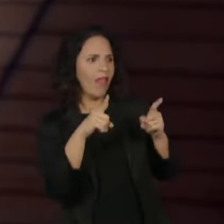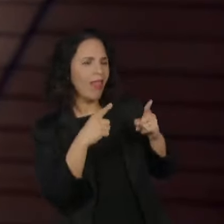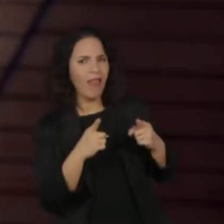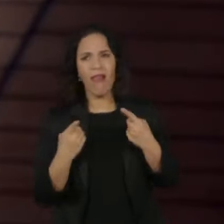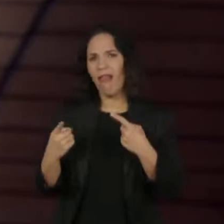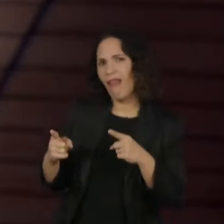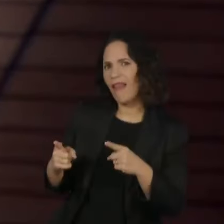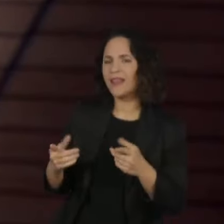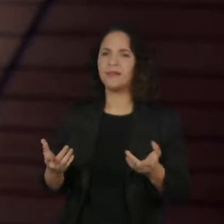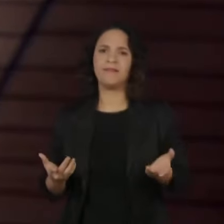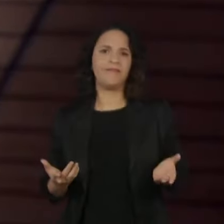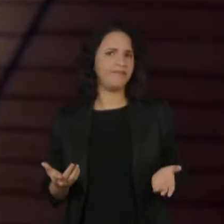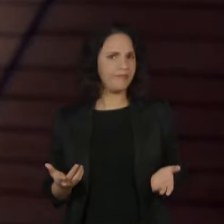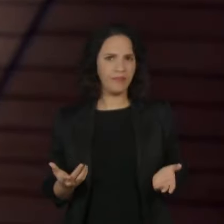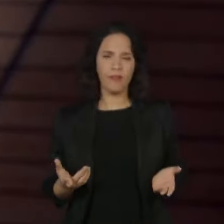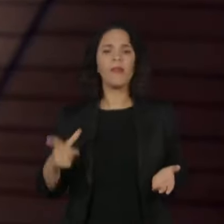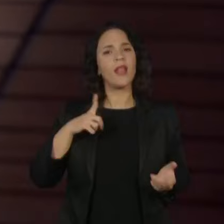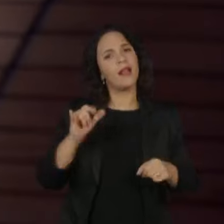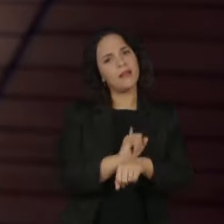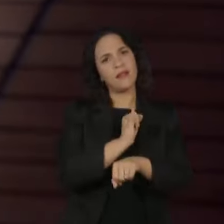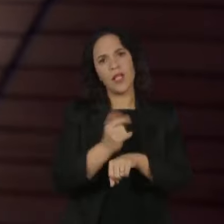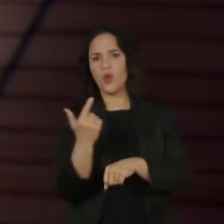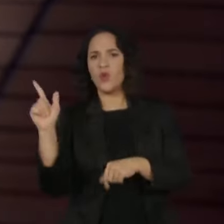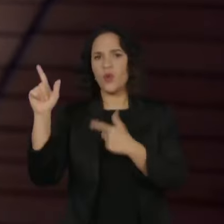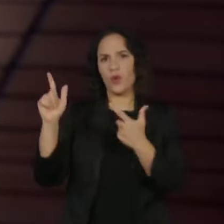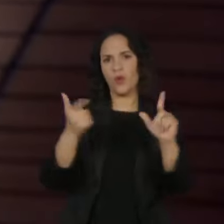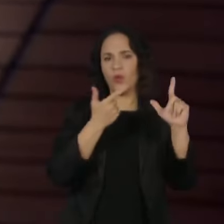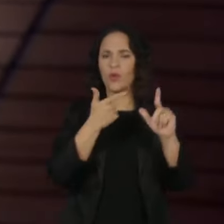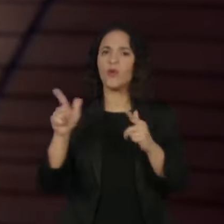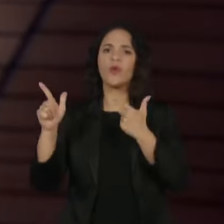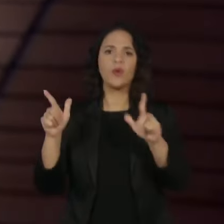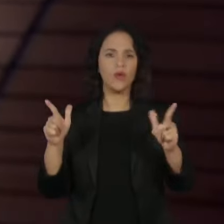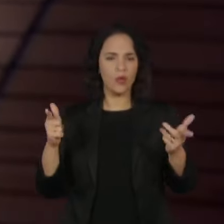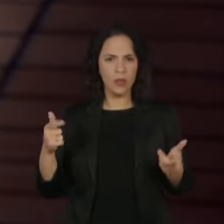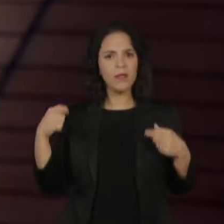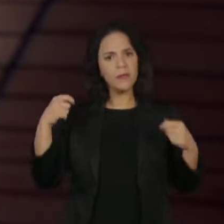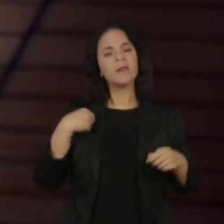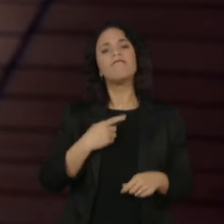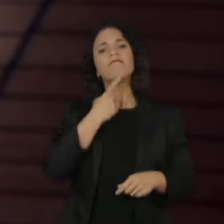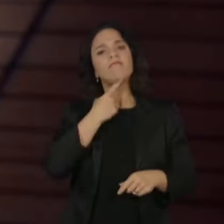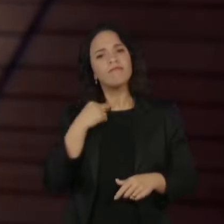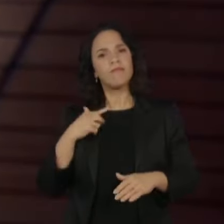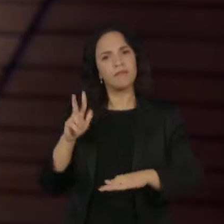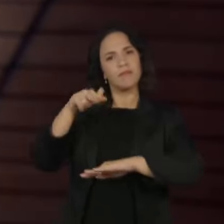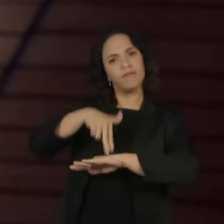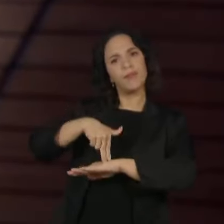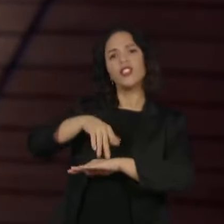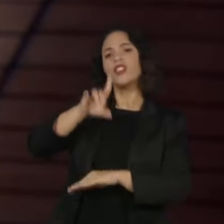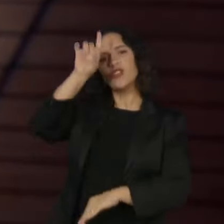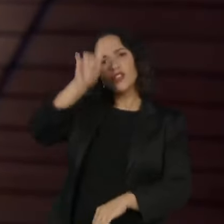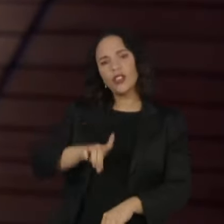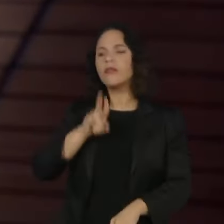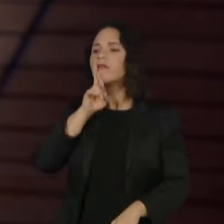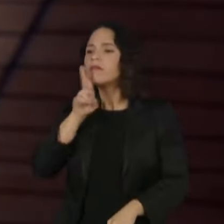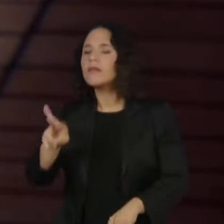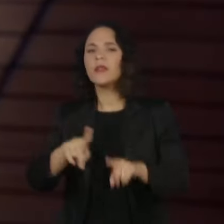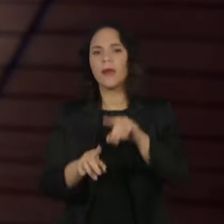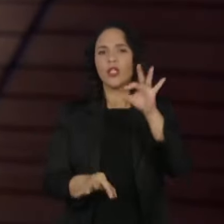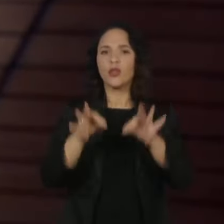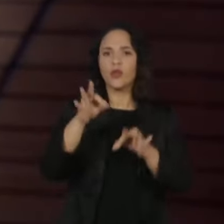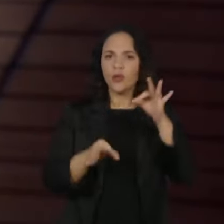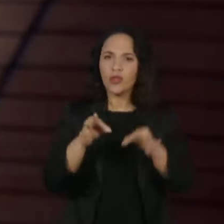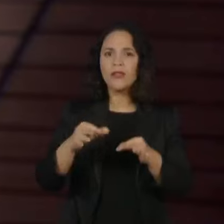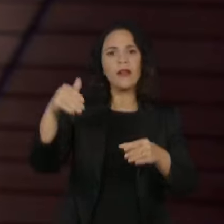mais sórdida você tem outros mecanismos para fazer valer a sua vontade direito de resposta ir à justiça eleitoral